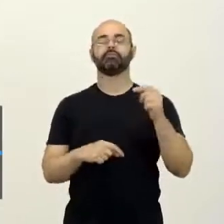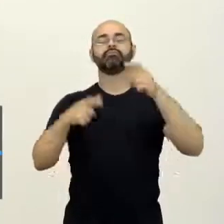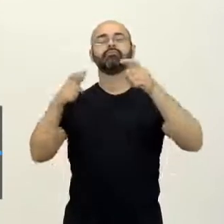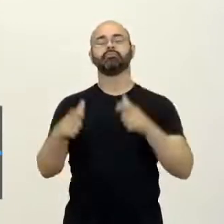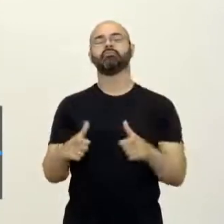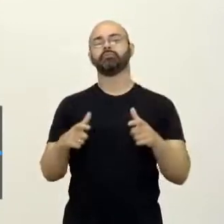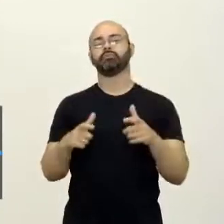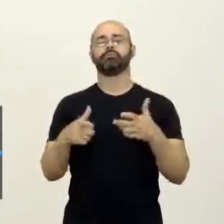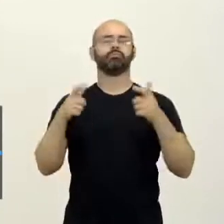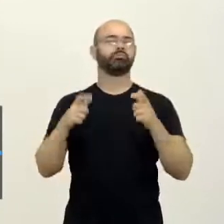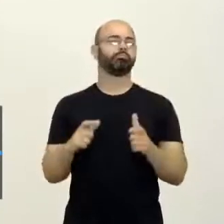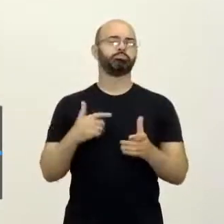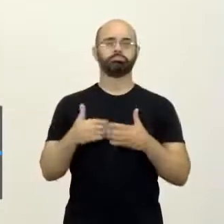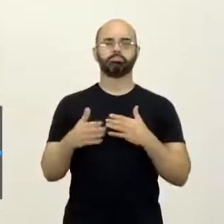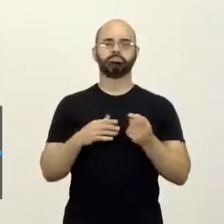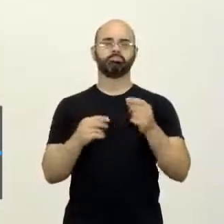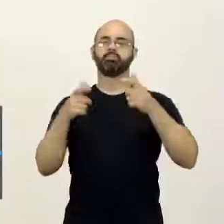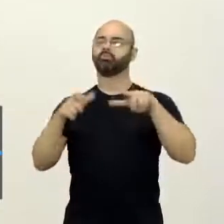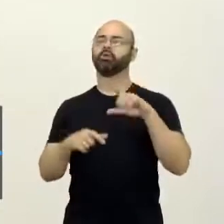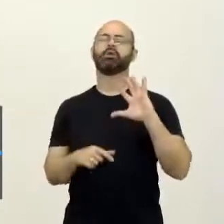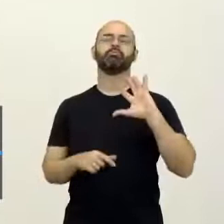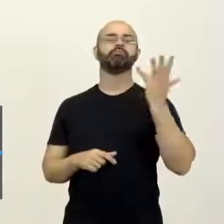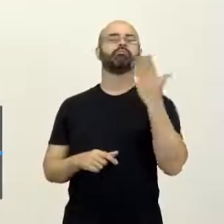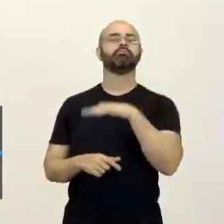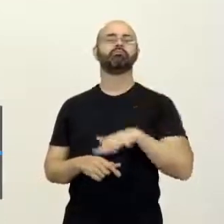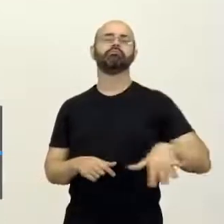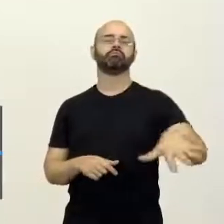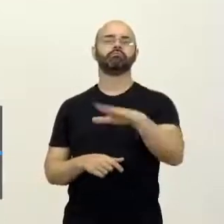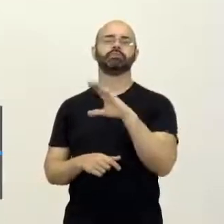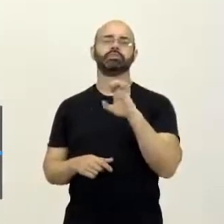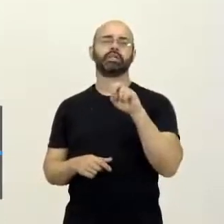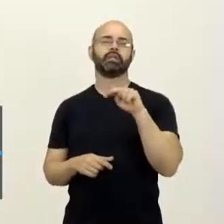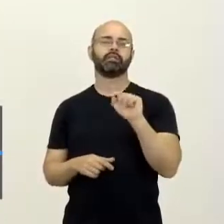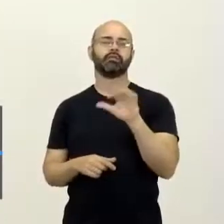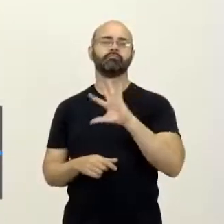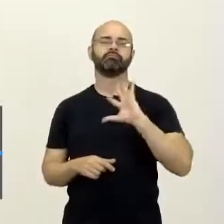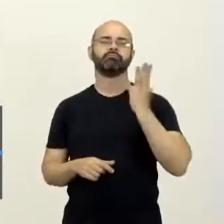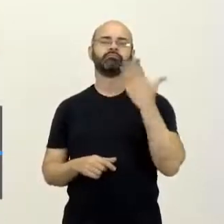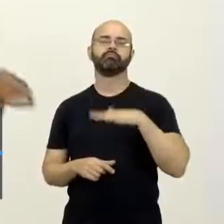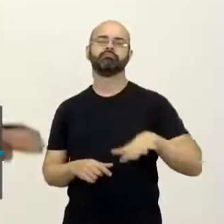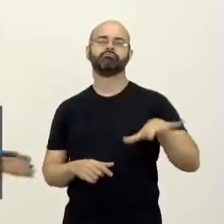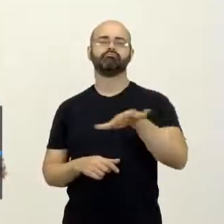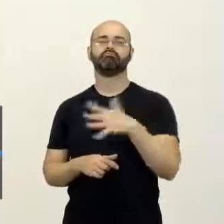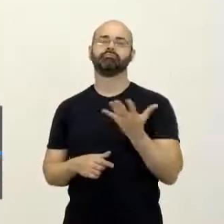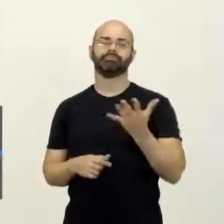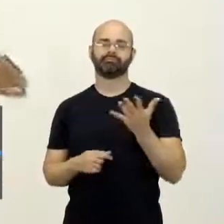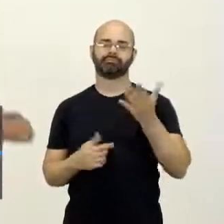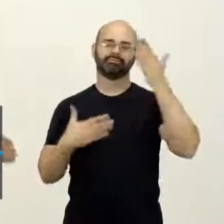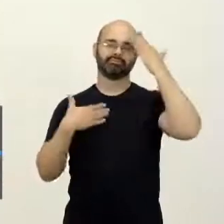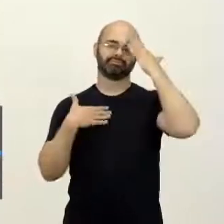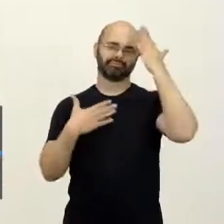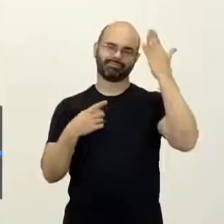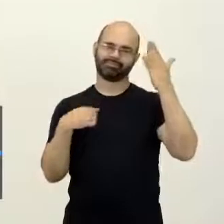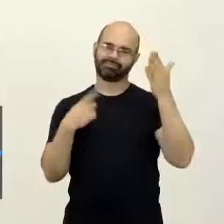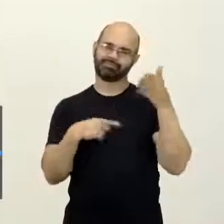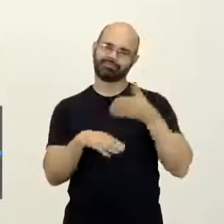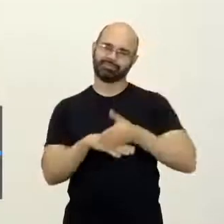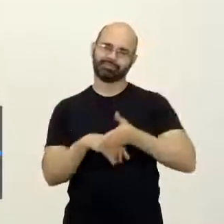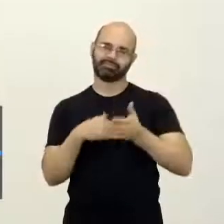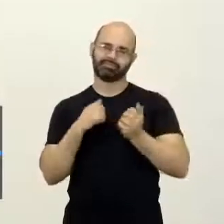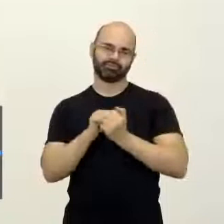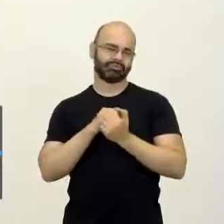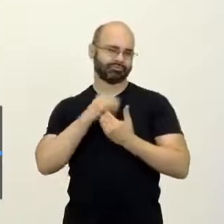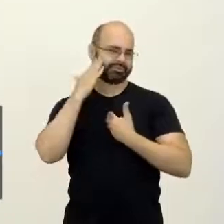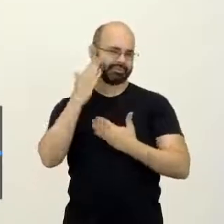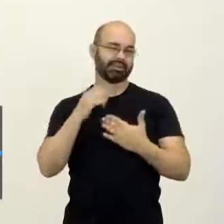local. Um local onde vai acontecer essa cena. Então, eu vou deixá-los. Obrigada. Adorei estar com vocês. Eu estarei